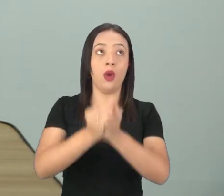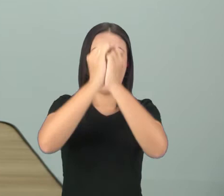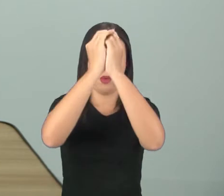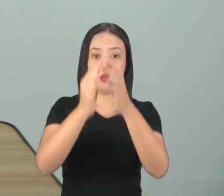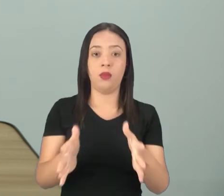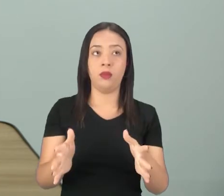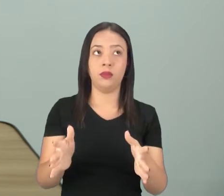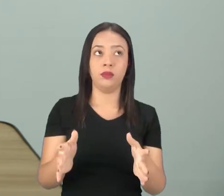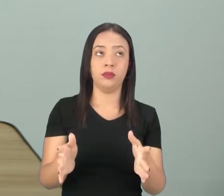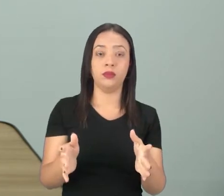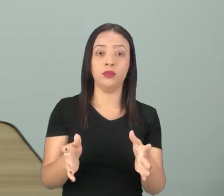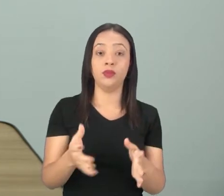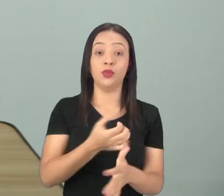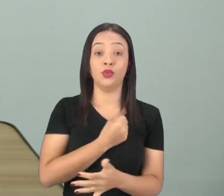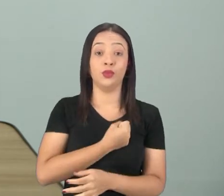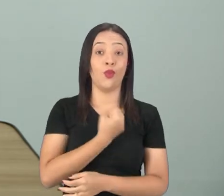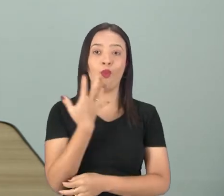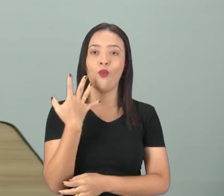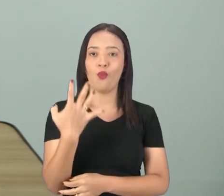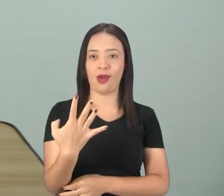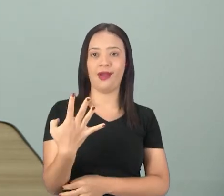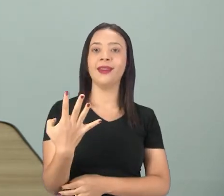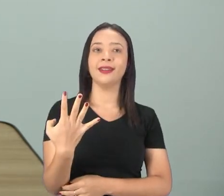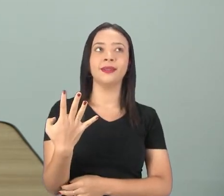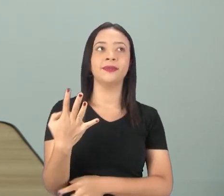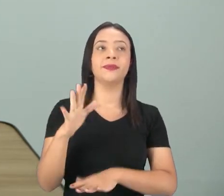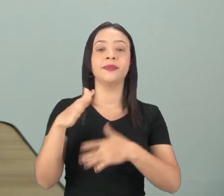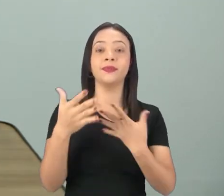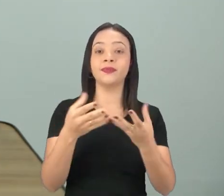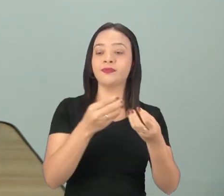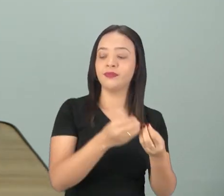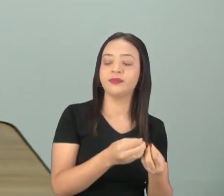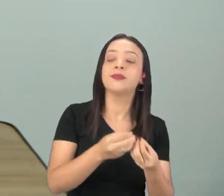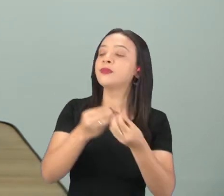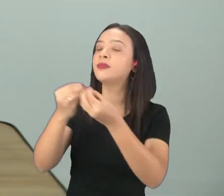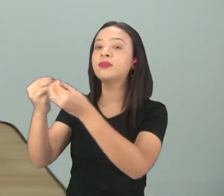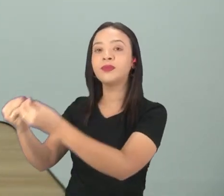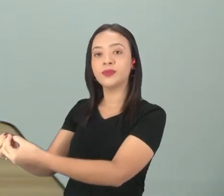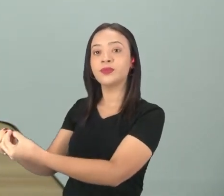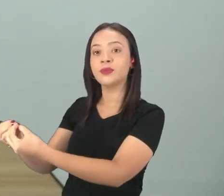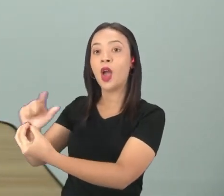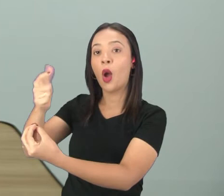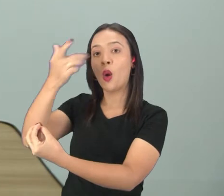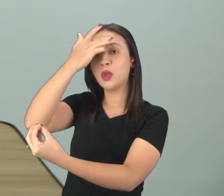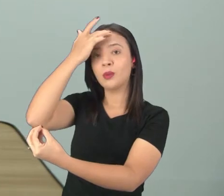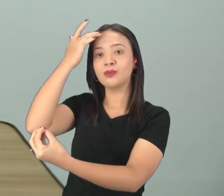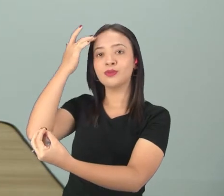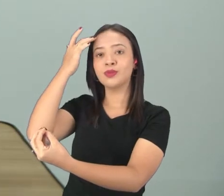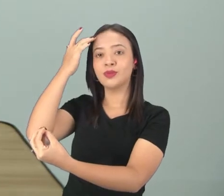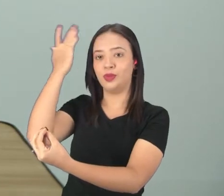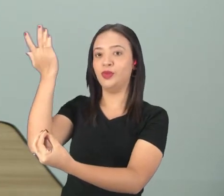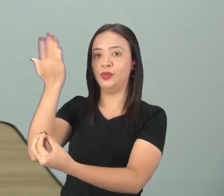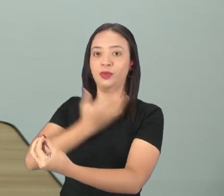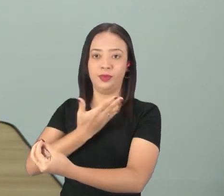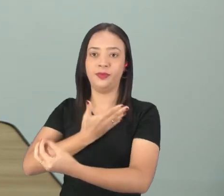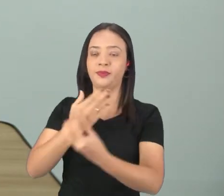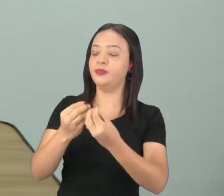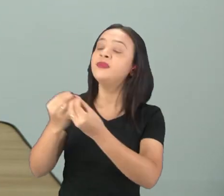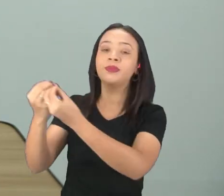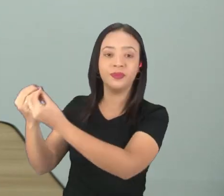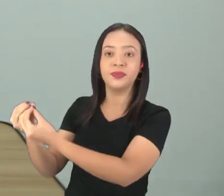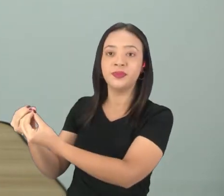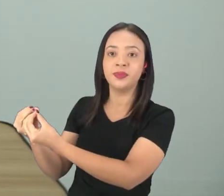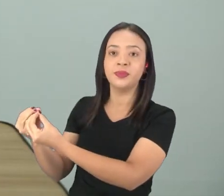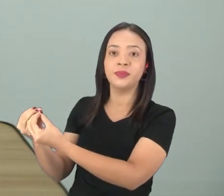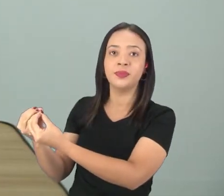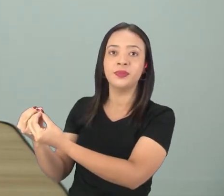aqui, ó, no 4. E aí eu passo para a pessoa ao lado, da roda que vocês determinarem, né,